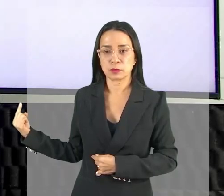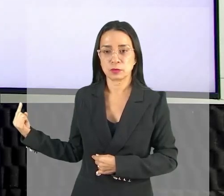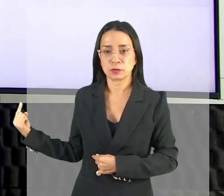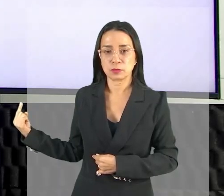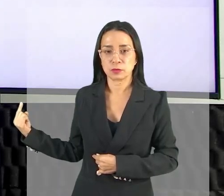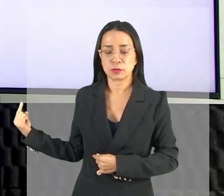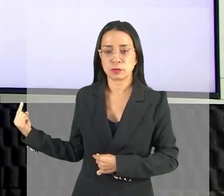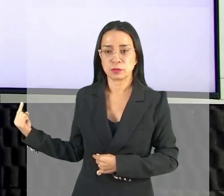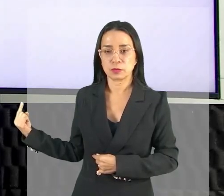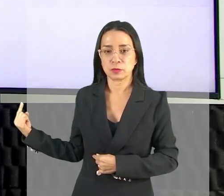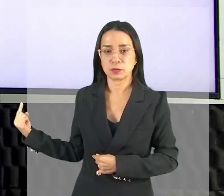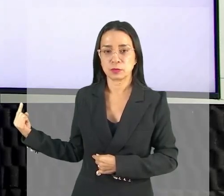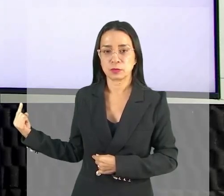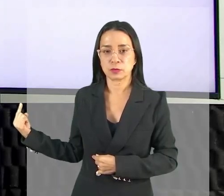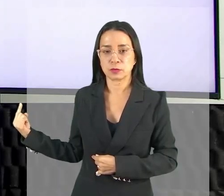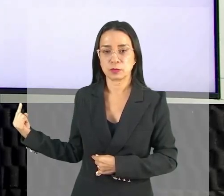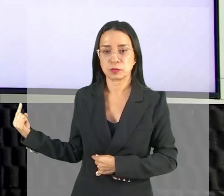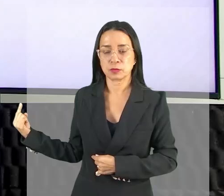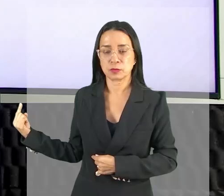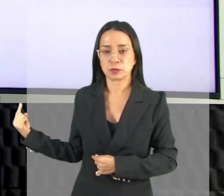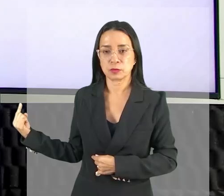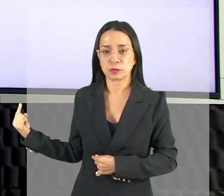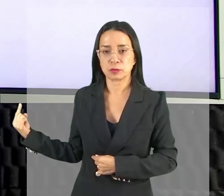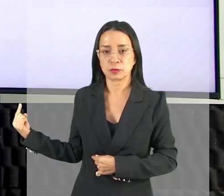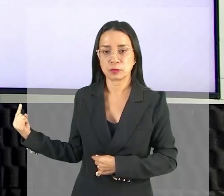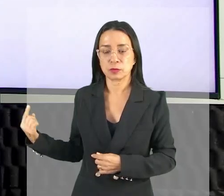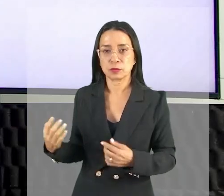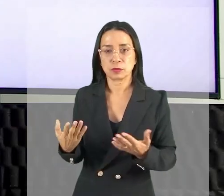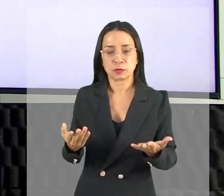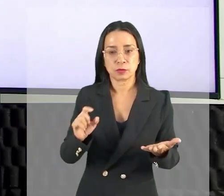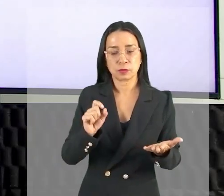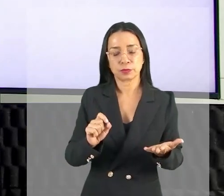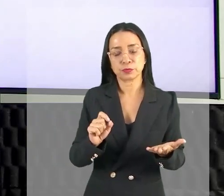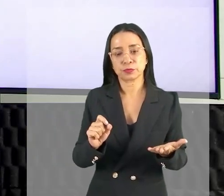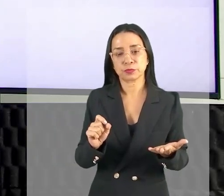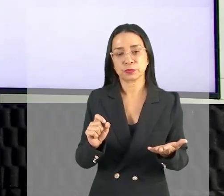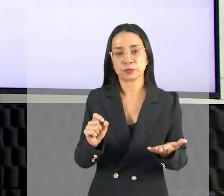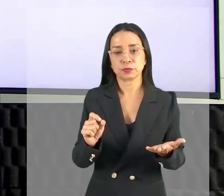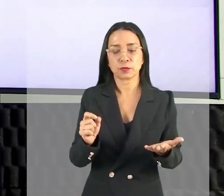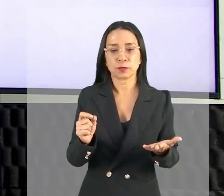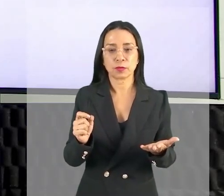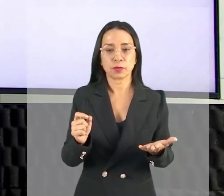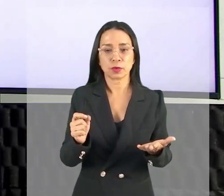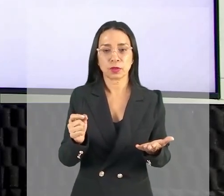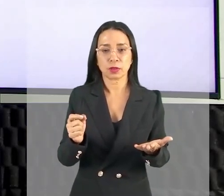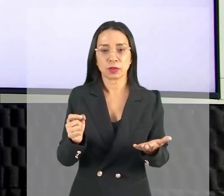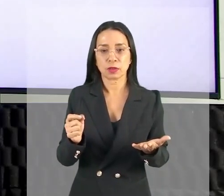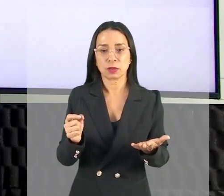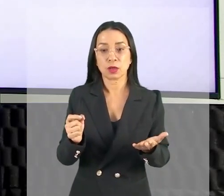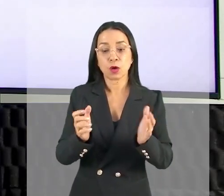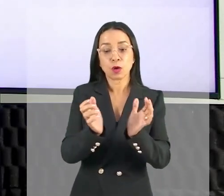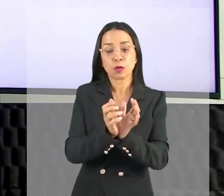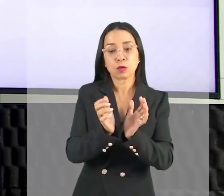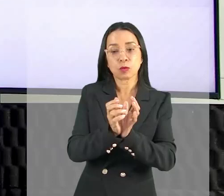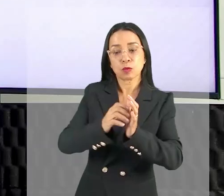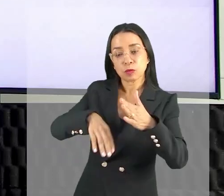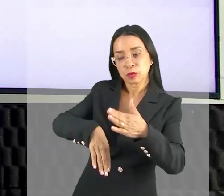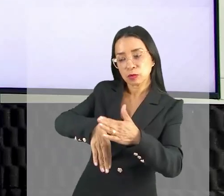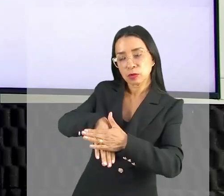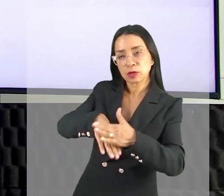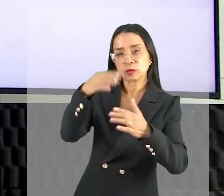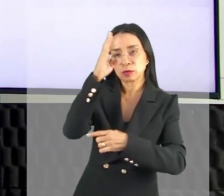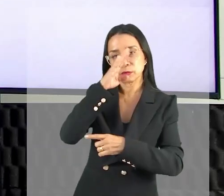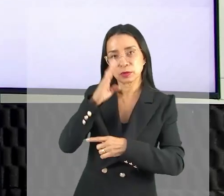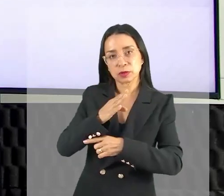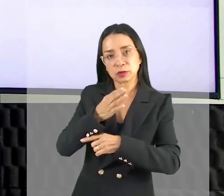o objetivo de obter um melhor rendimento em campo. Então, os jogadores brasileiros que estão acostumados